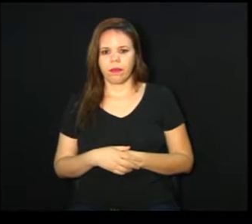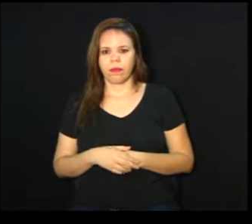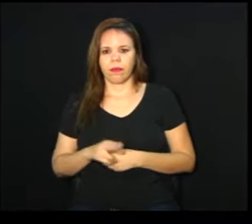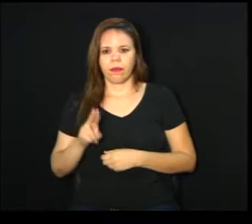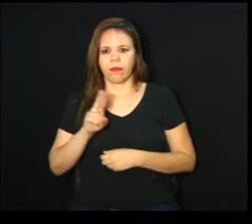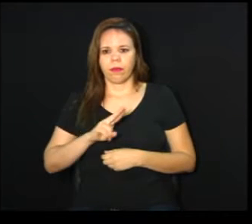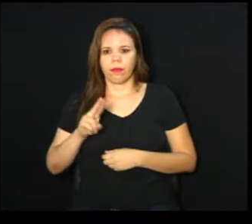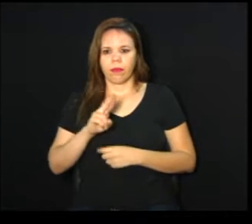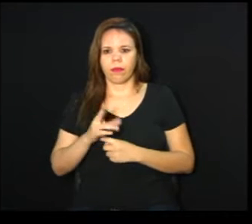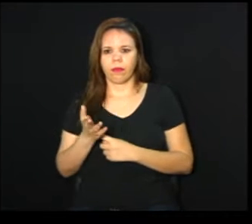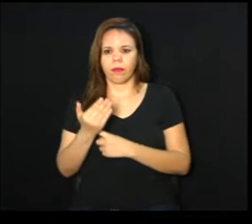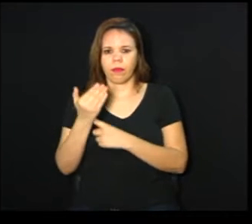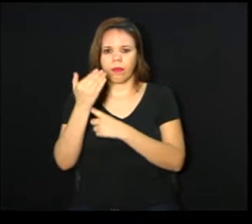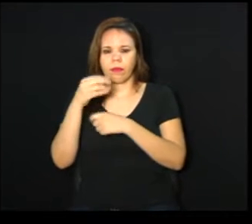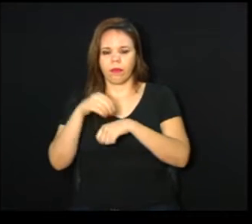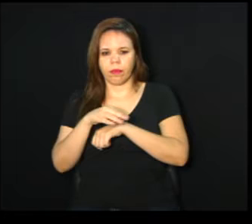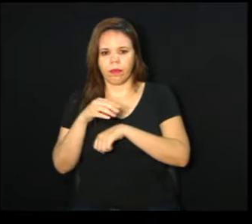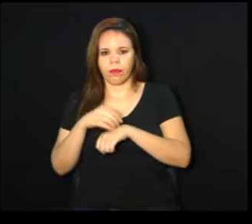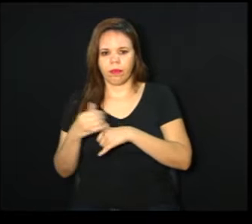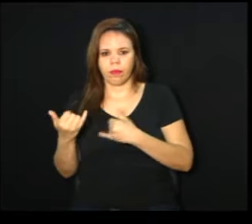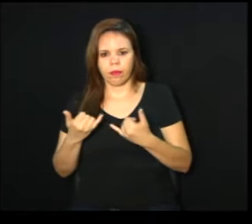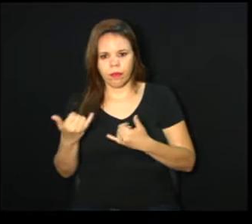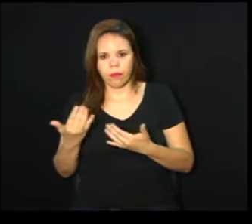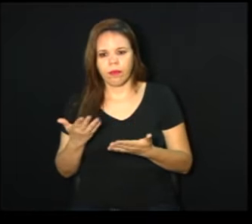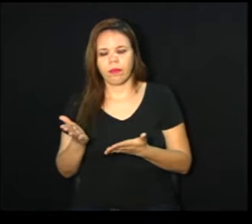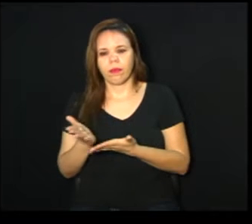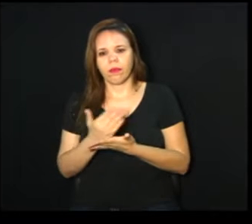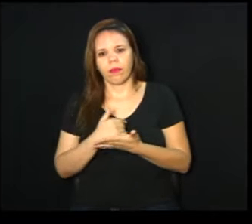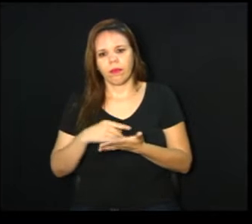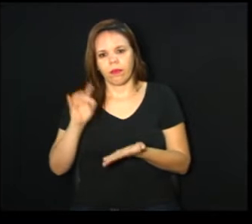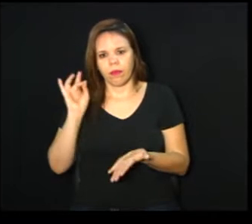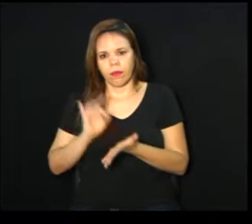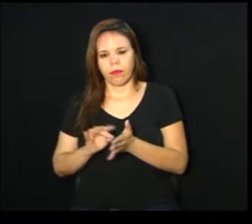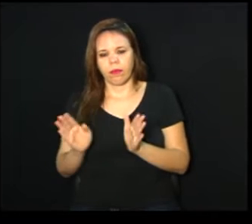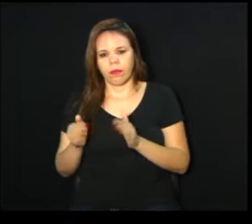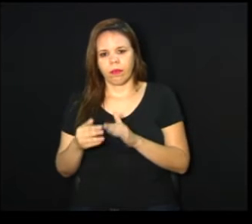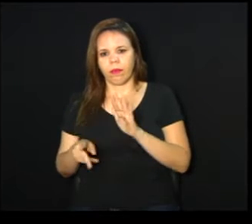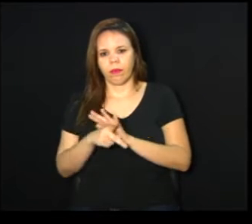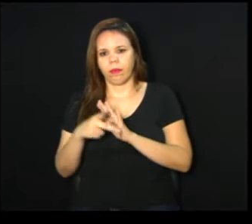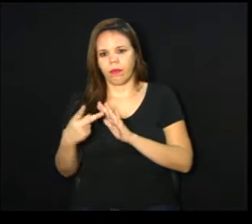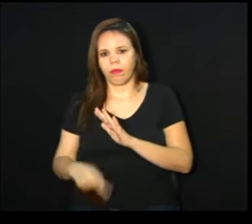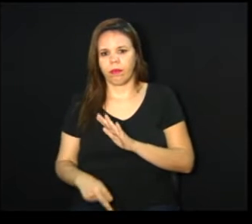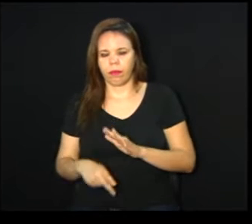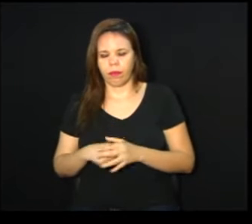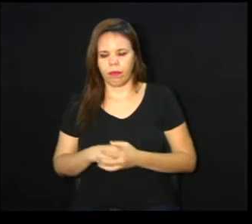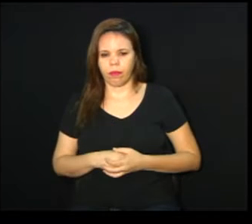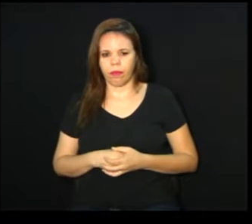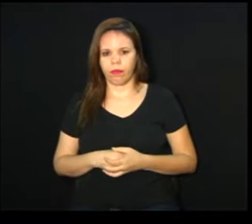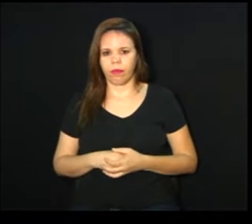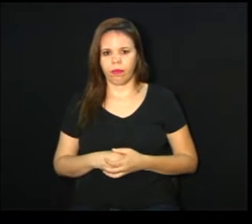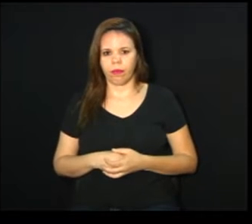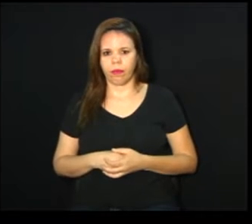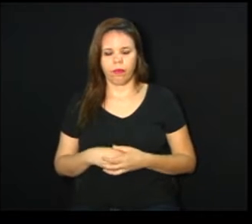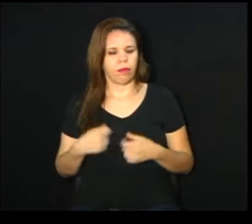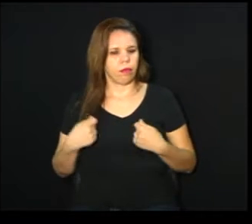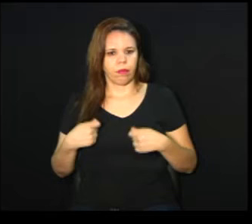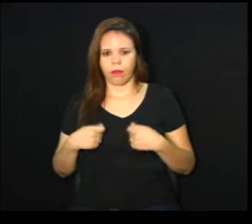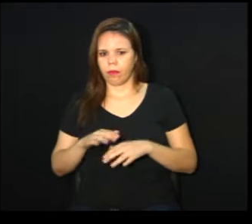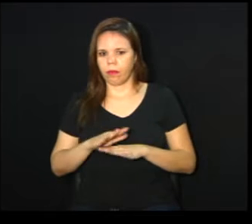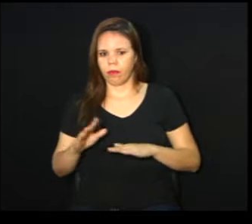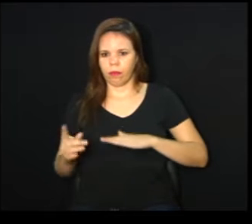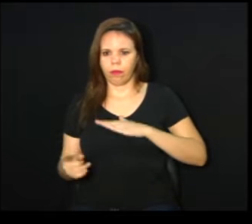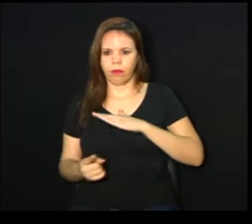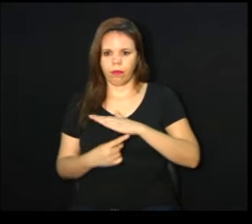utilizando uma tecnologia de transmissão de dados exclusiva e muitas vezes até não precisando mais o